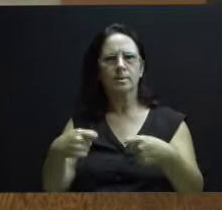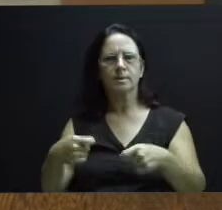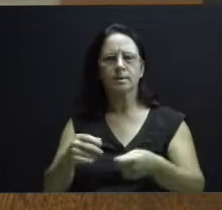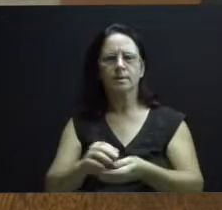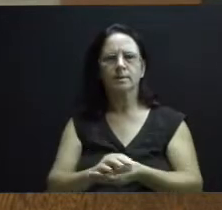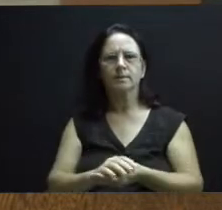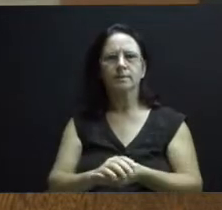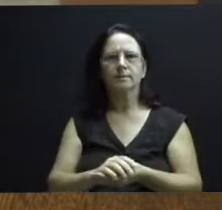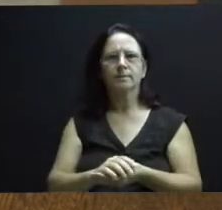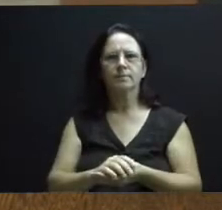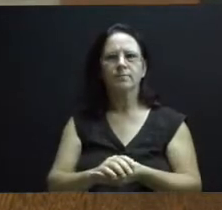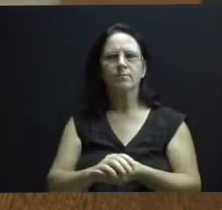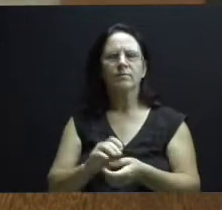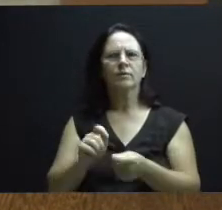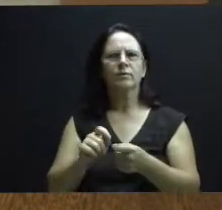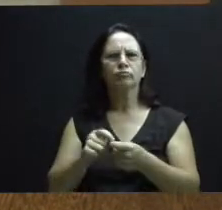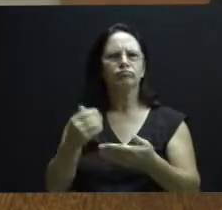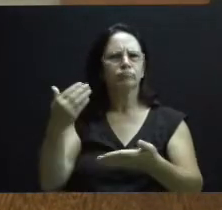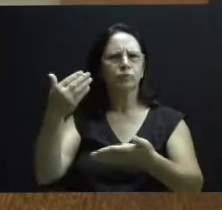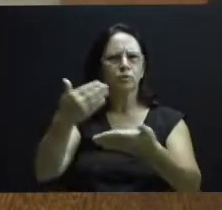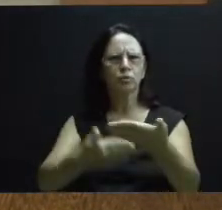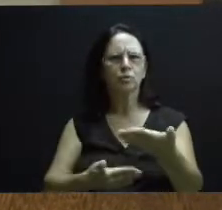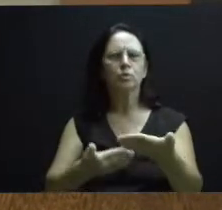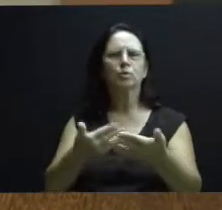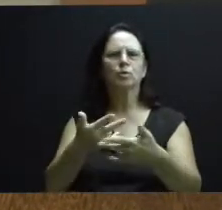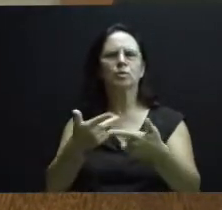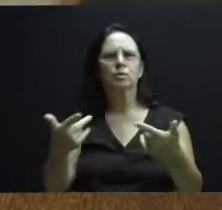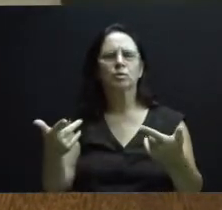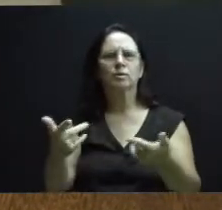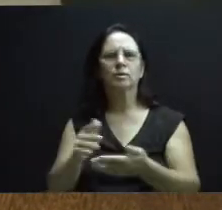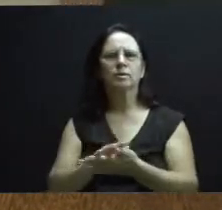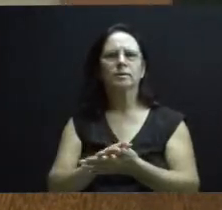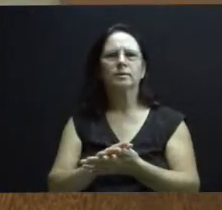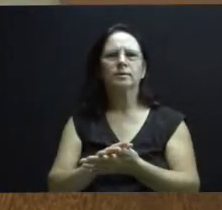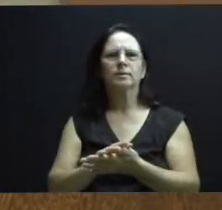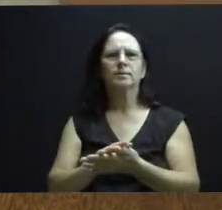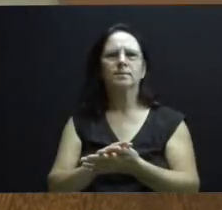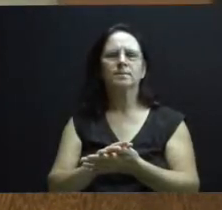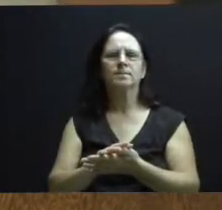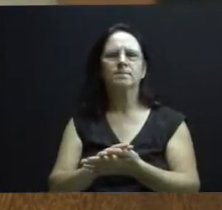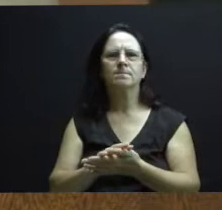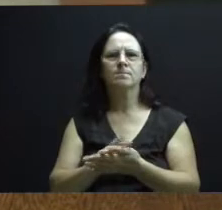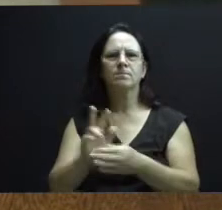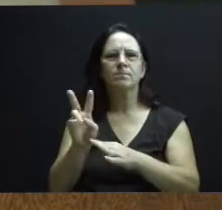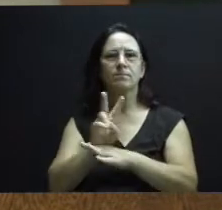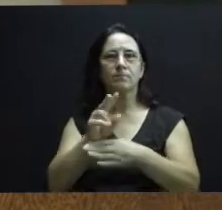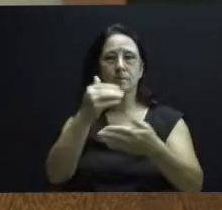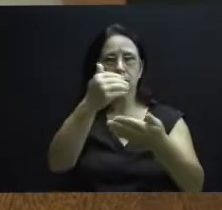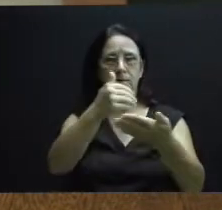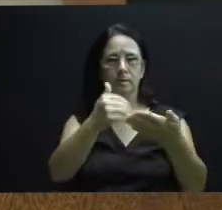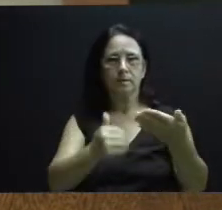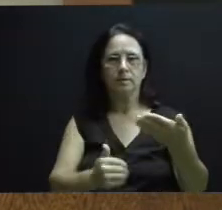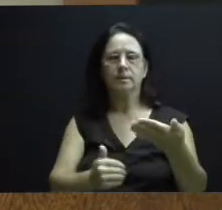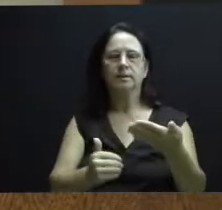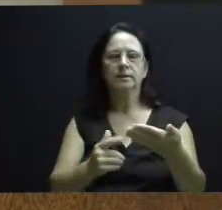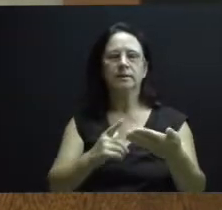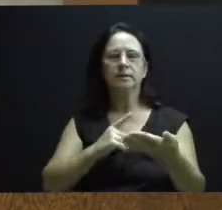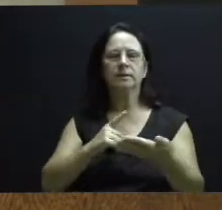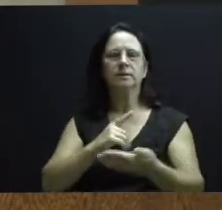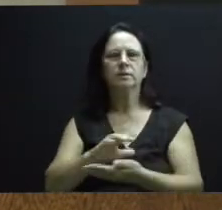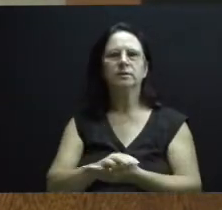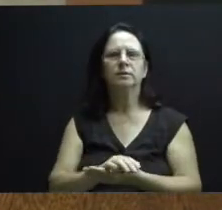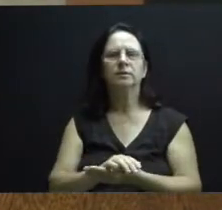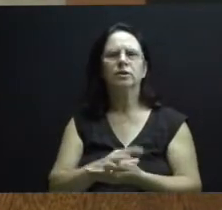para fazer frente às despesas decorrente da presente investigação e queiro por fim que do